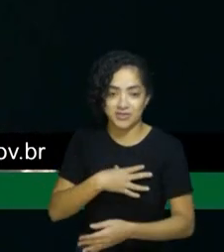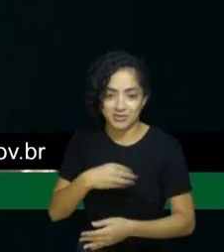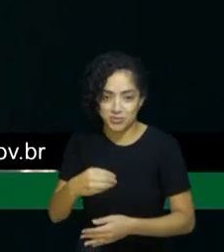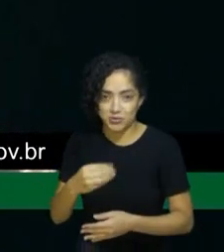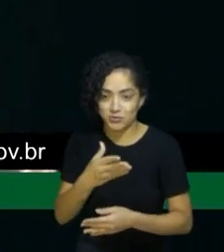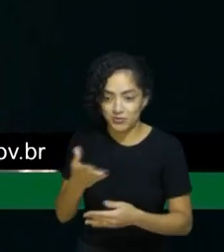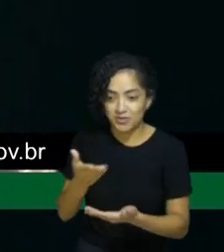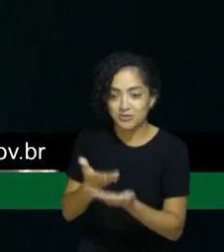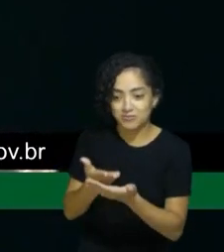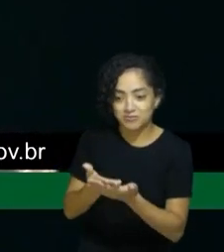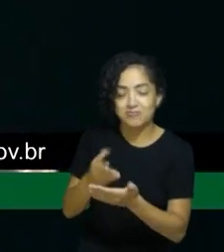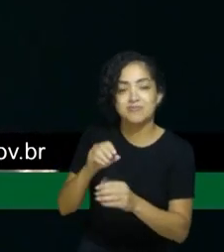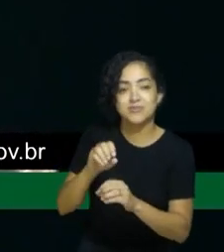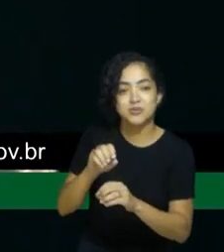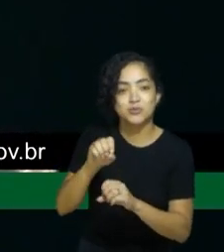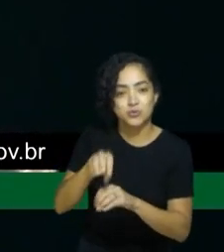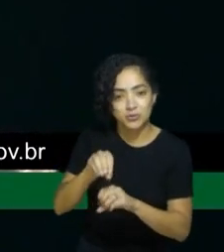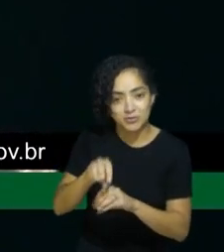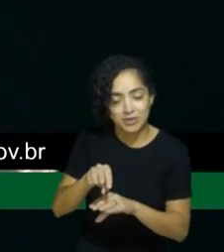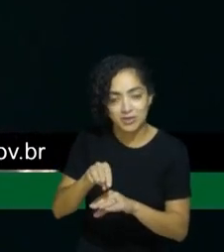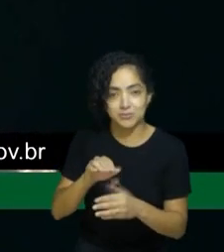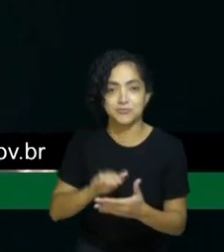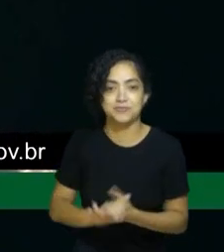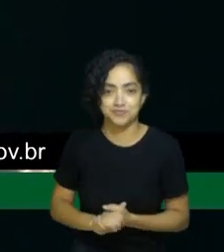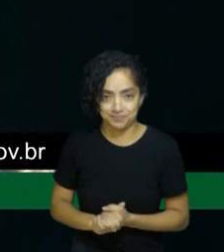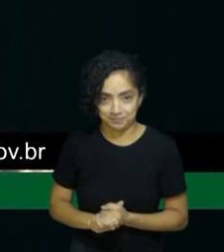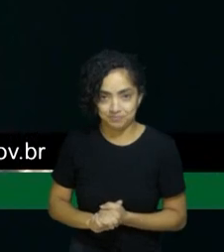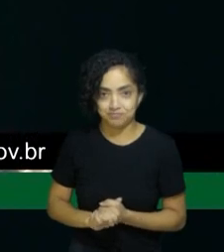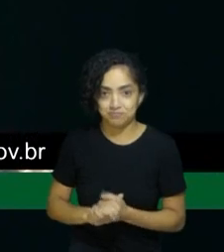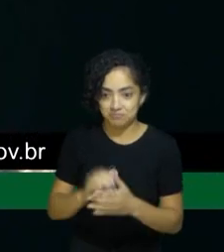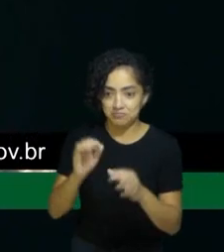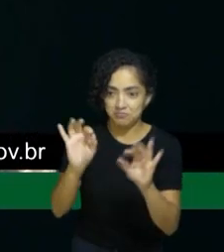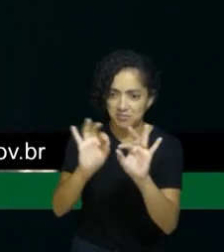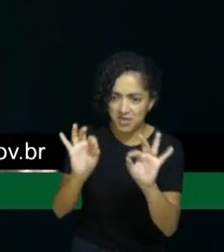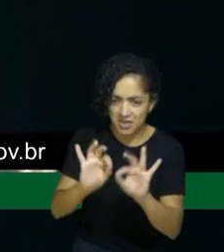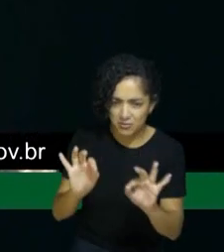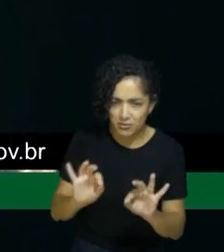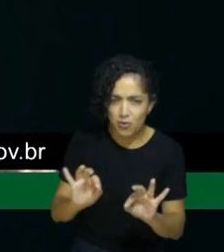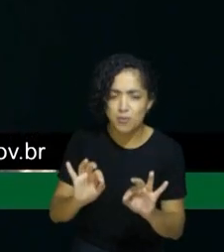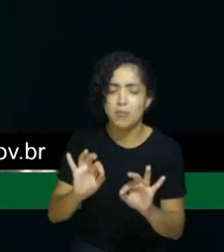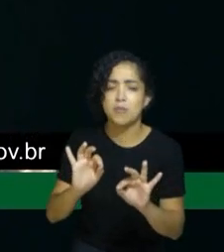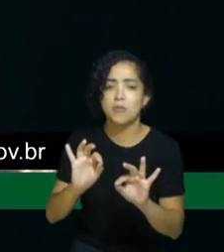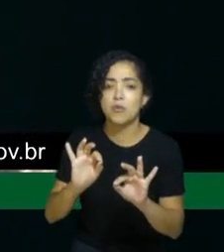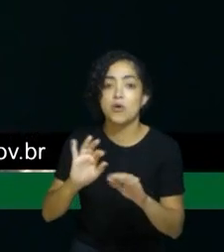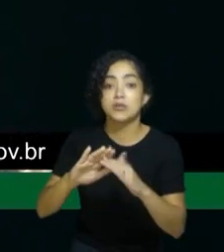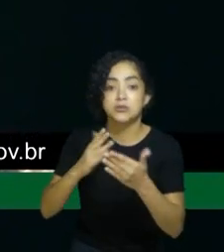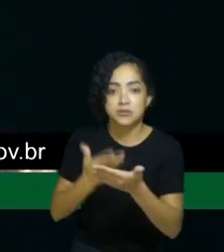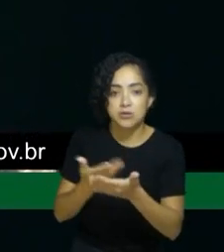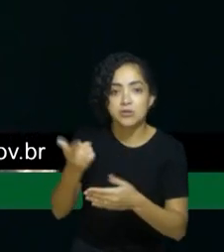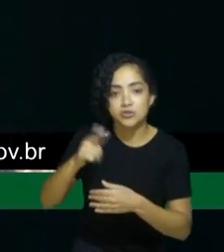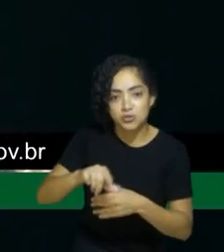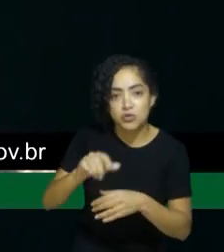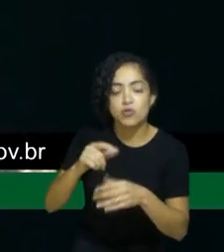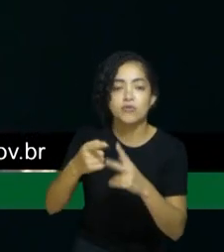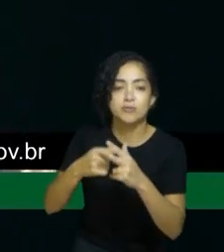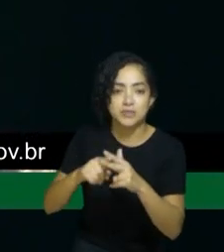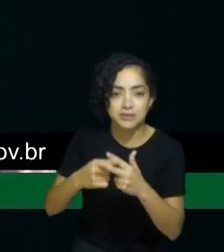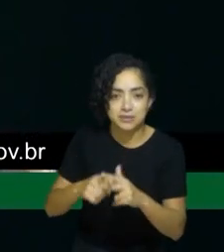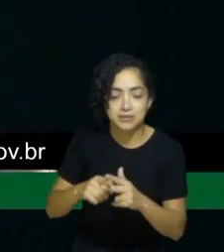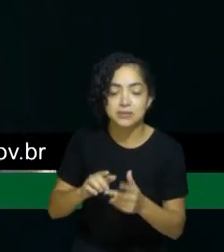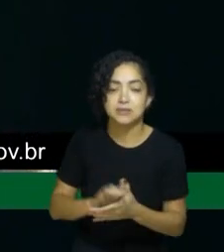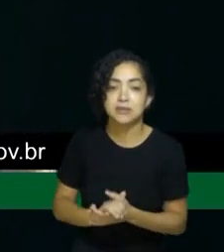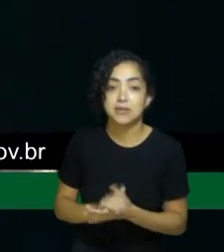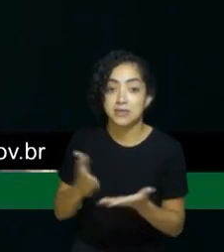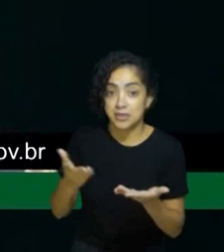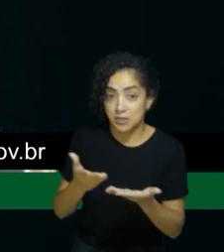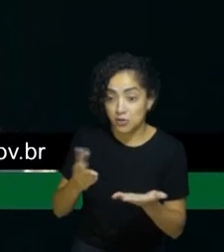prefeito Napoleão na época Prefeito Napoleão reformou totalmente aquela escola mas já está precisando de novo Viu Napoleão e agora nós